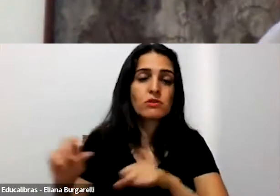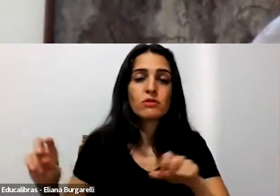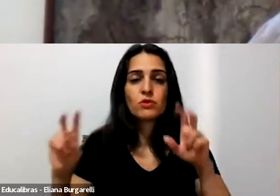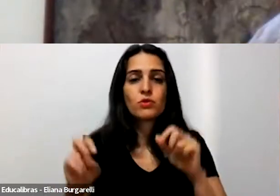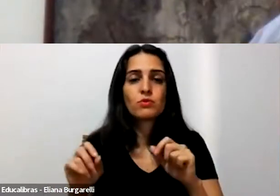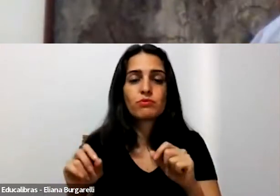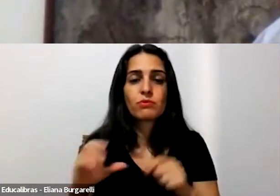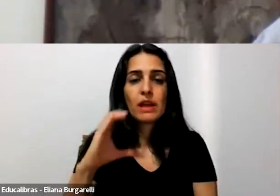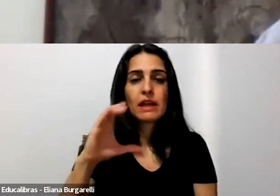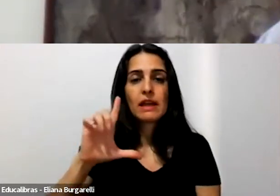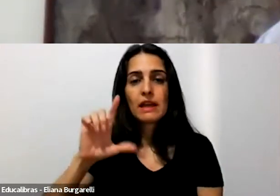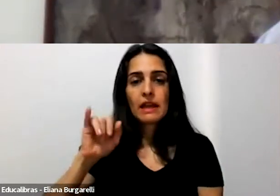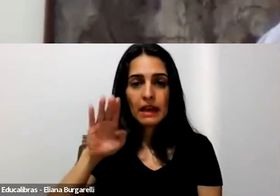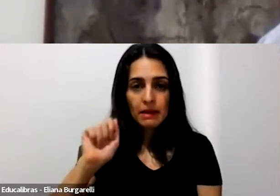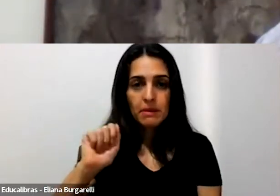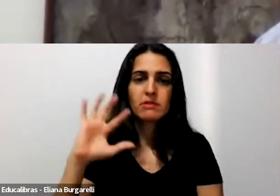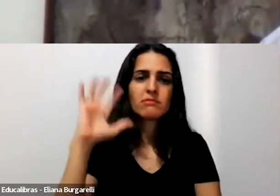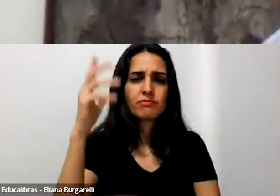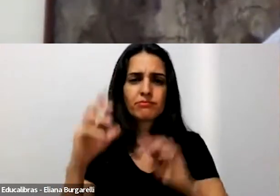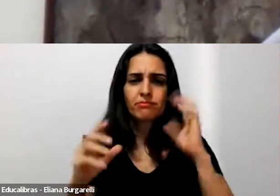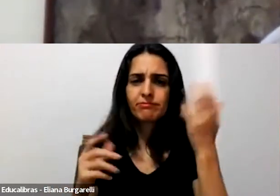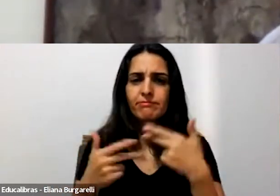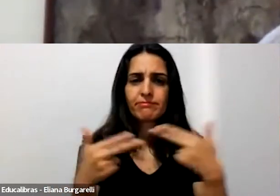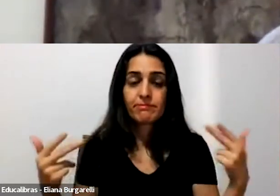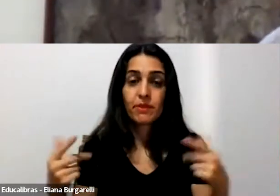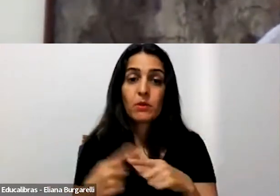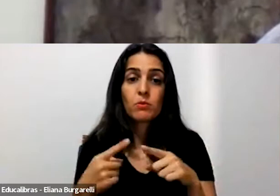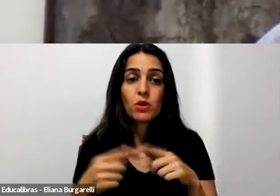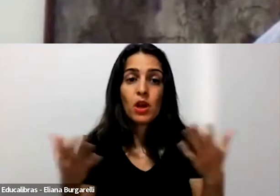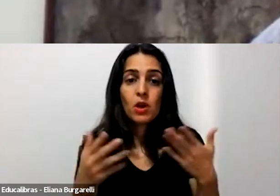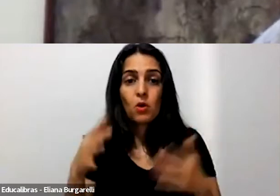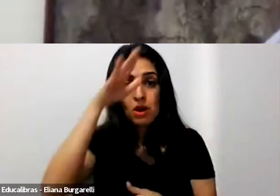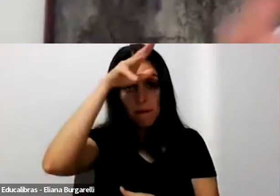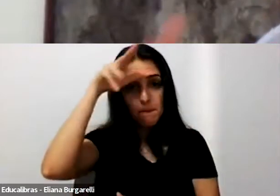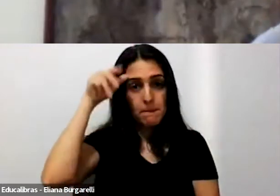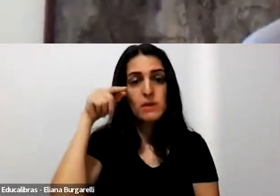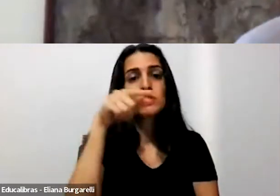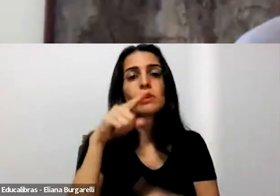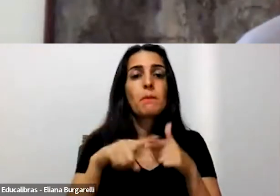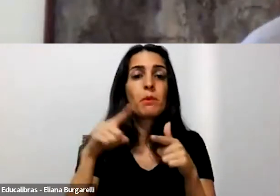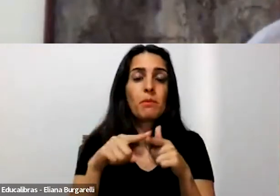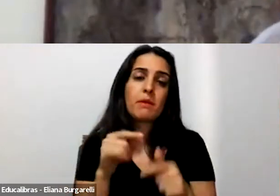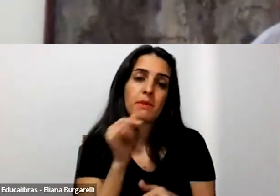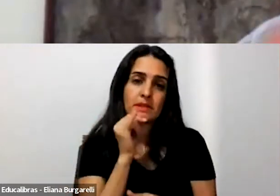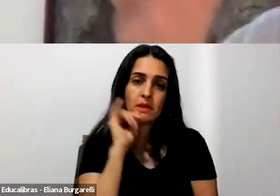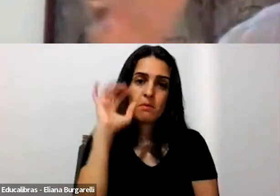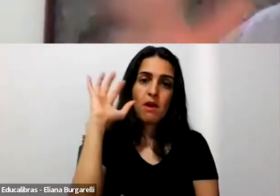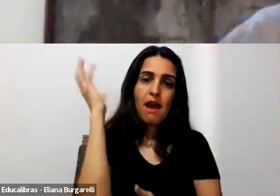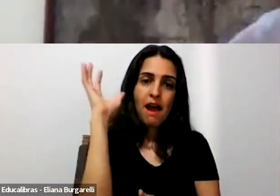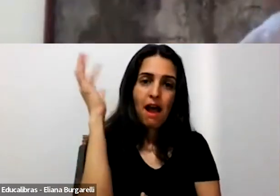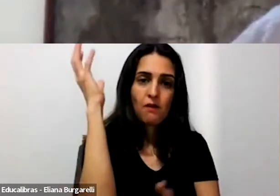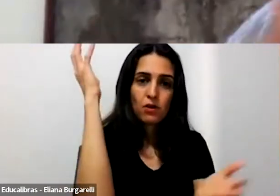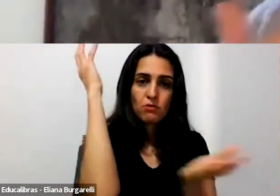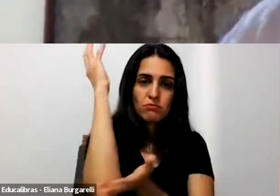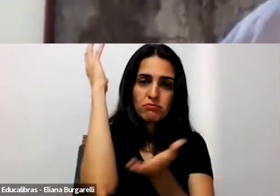e refletindo a complexidade do quadro do problema que a Amazônia encerra hoje. O desmatamento esconde muita coisa. Não esconde só a floresta,